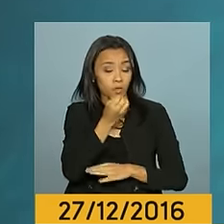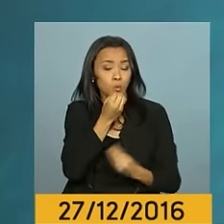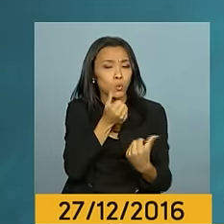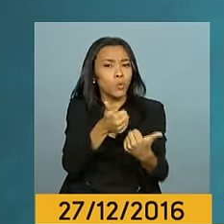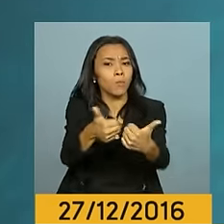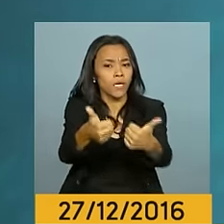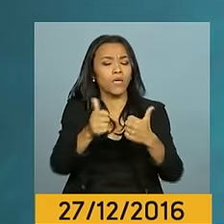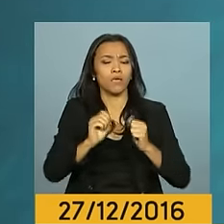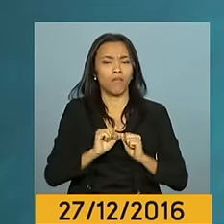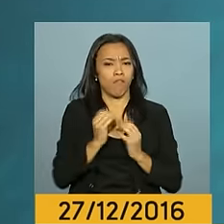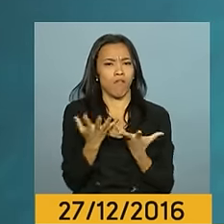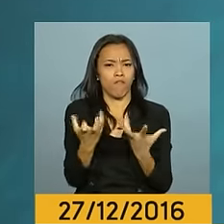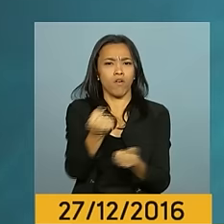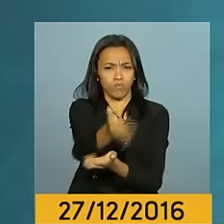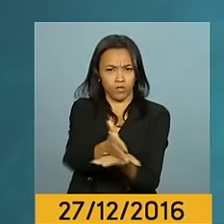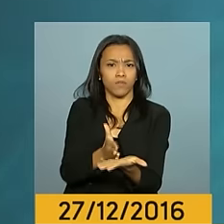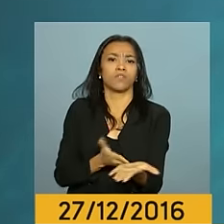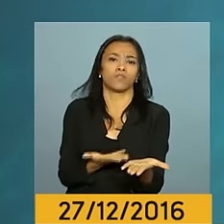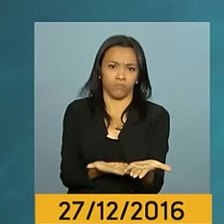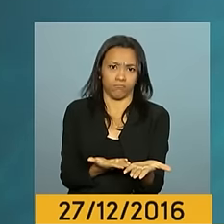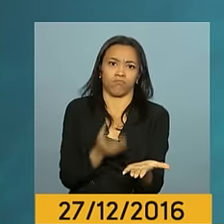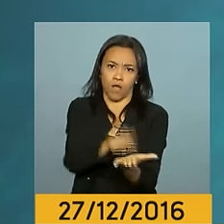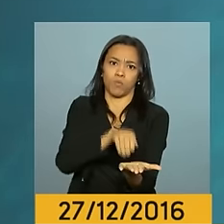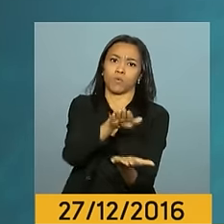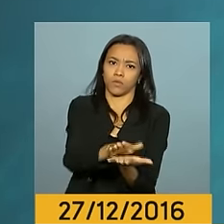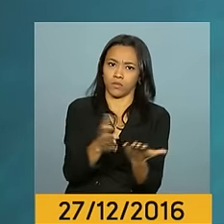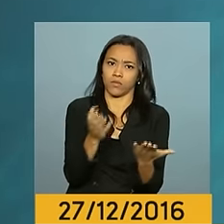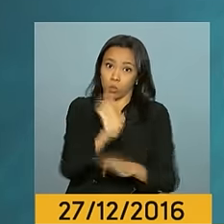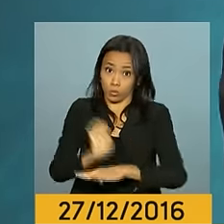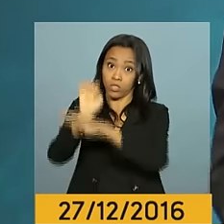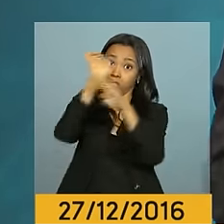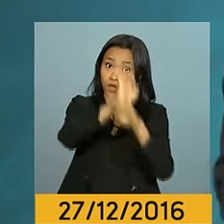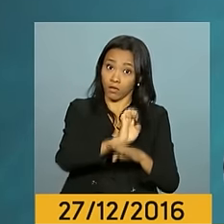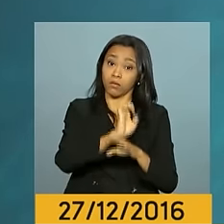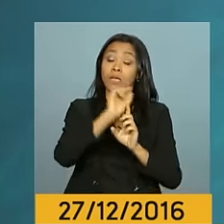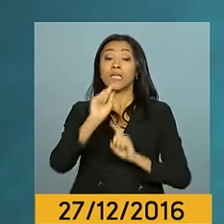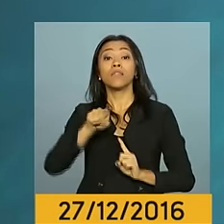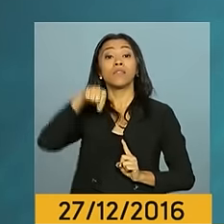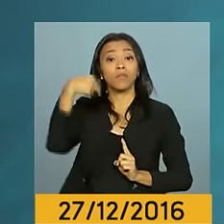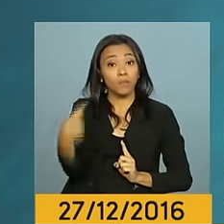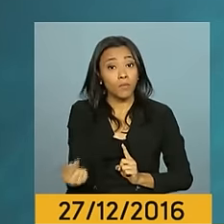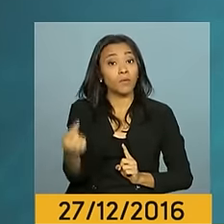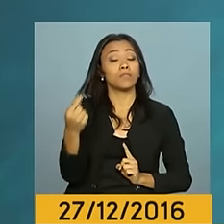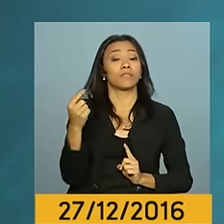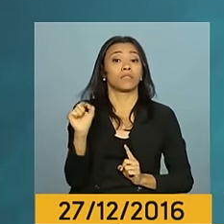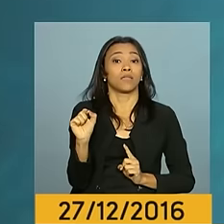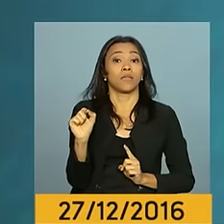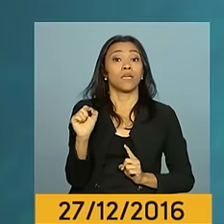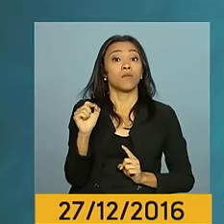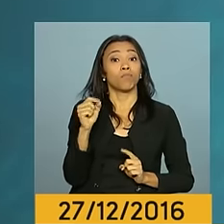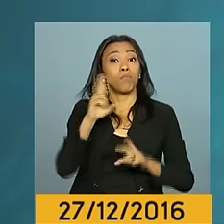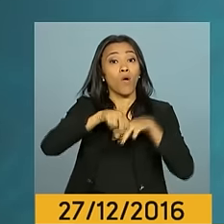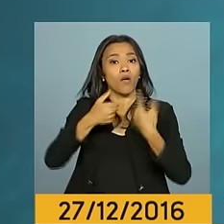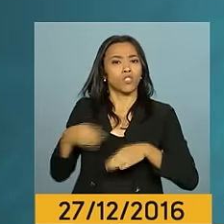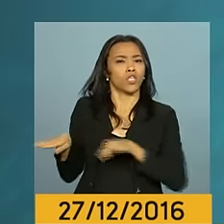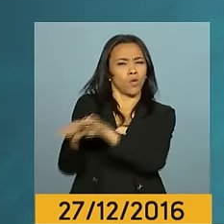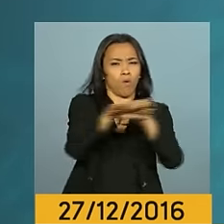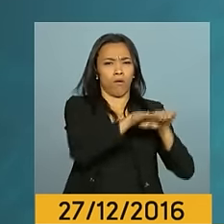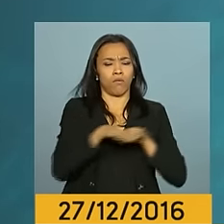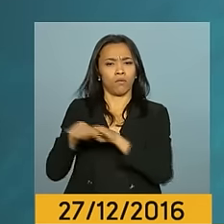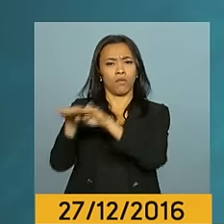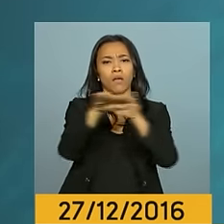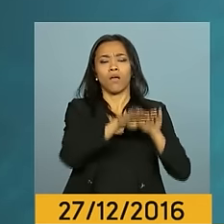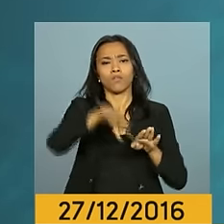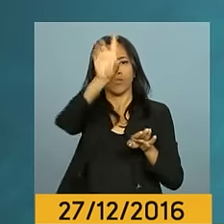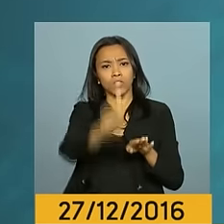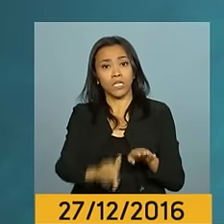dividir a multa com os estados mas ao mesmo tempo como lembrou Renan por um princípio de igualdade de Equidade